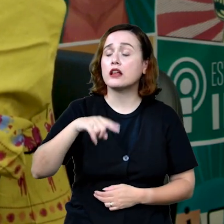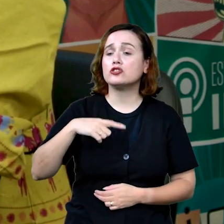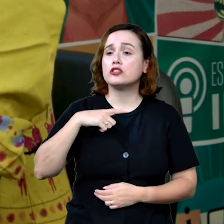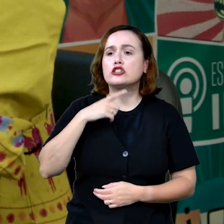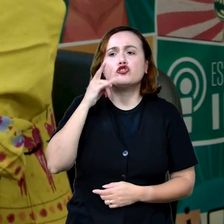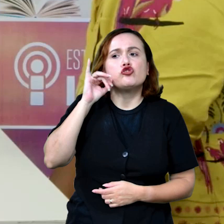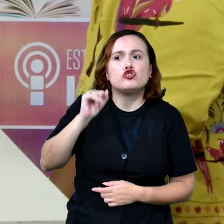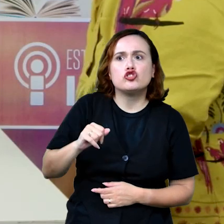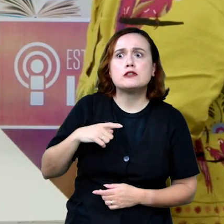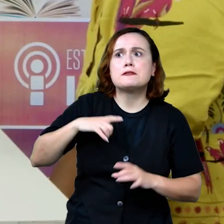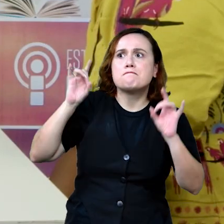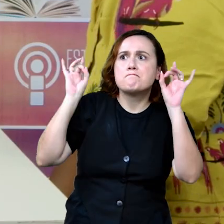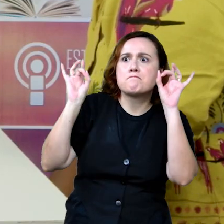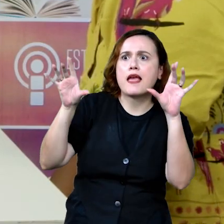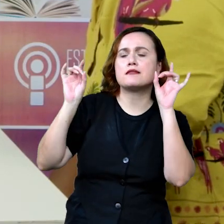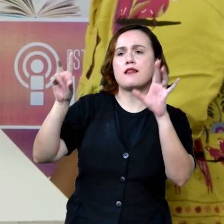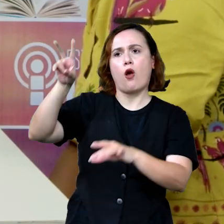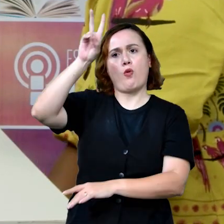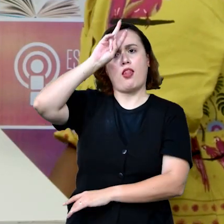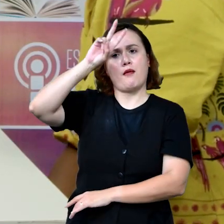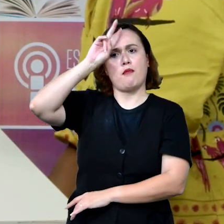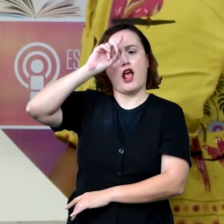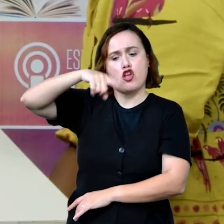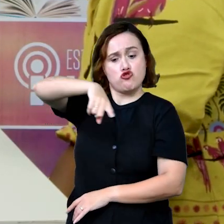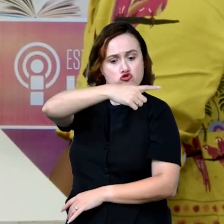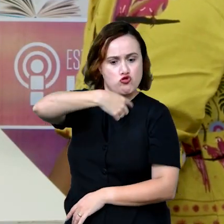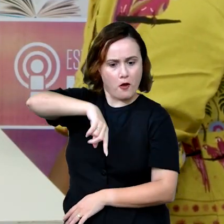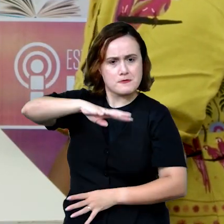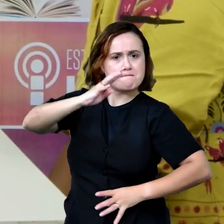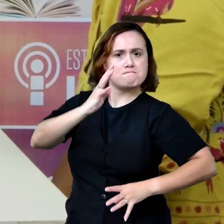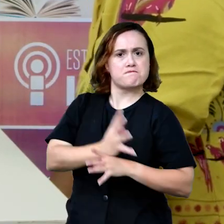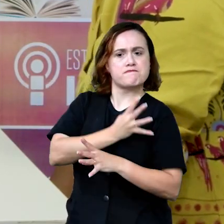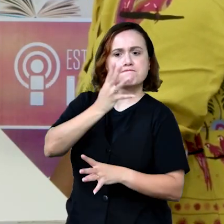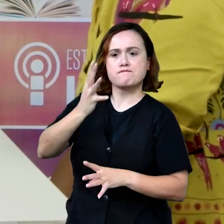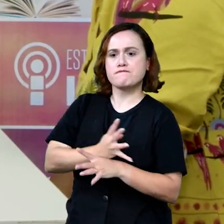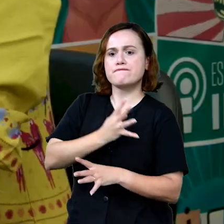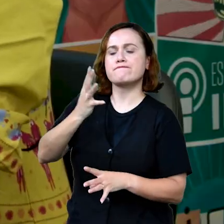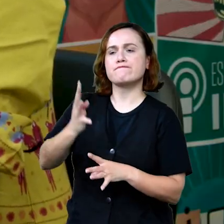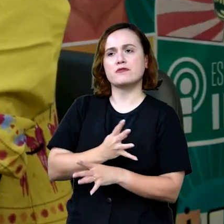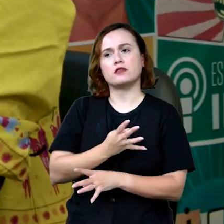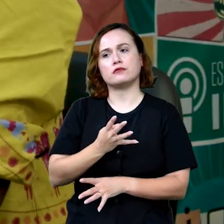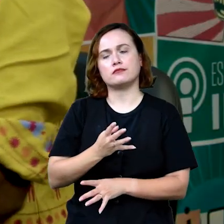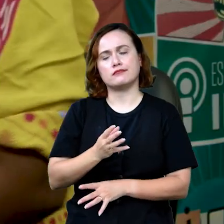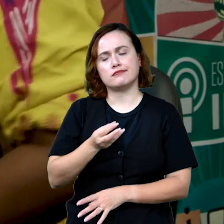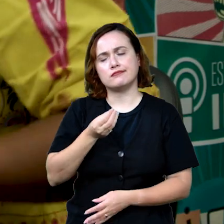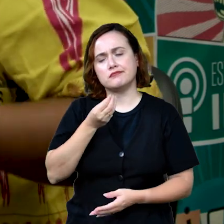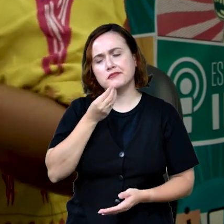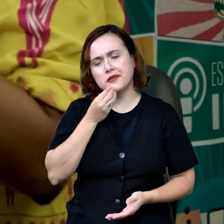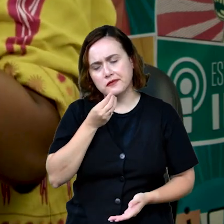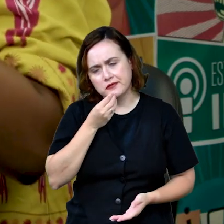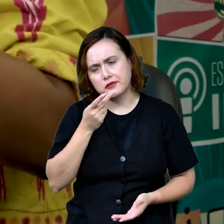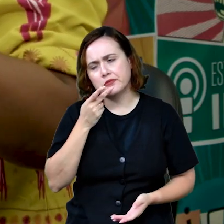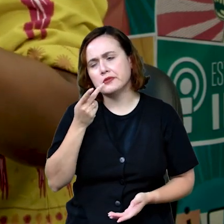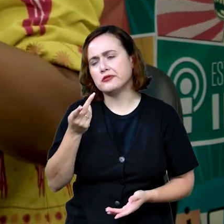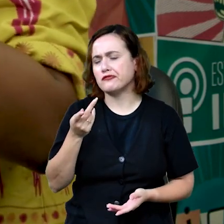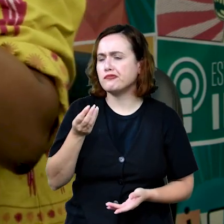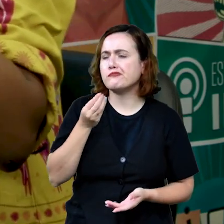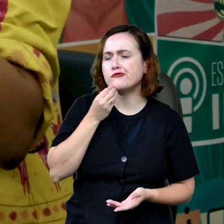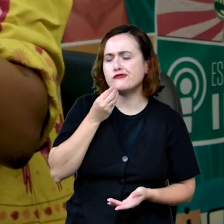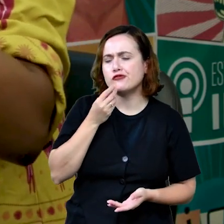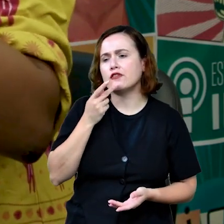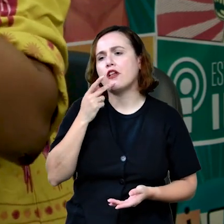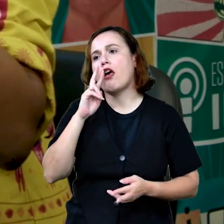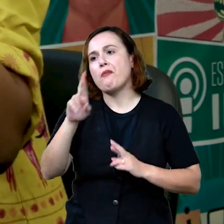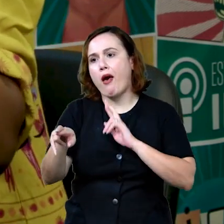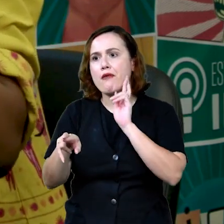a gente segue firme. Eu acredito que é mais ou menos por aí. Óbvio que eu poderia dar milhões de respostas